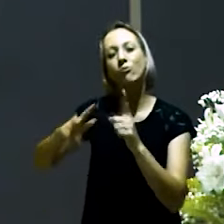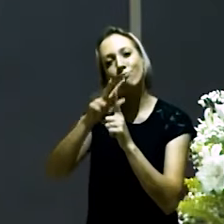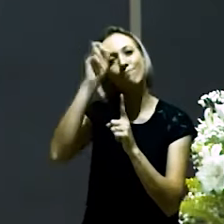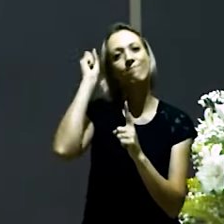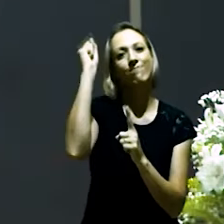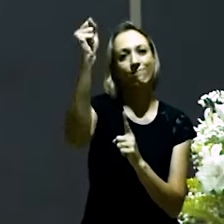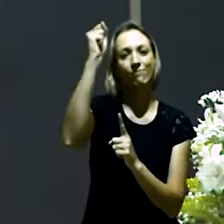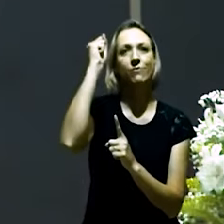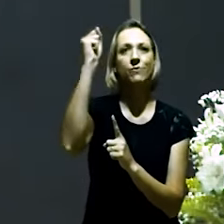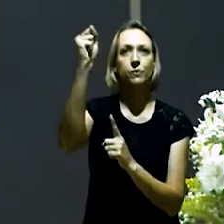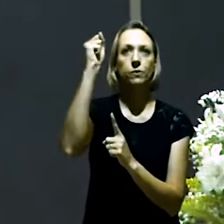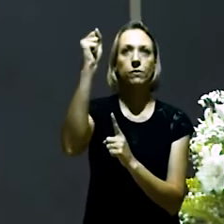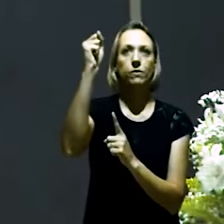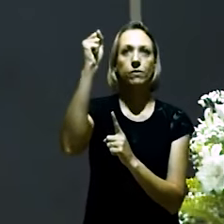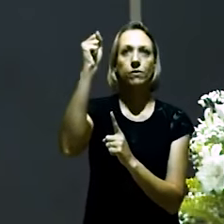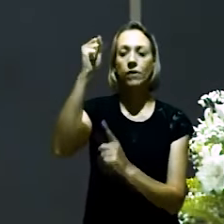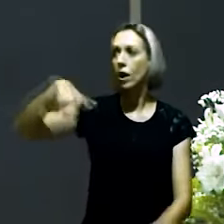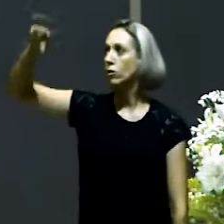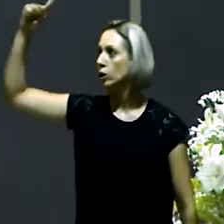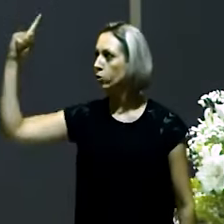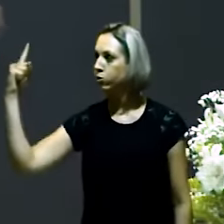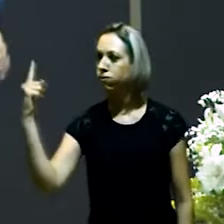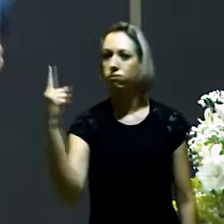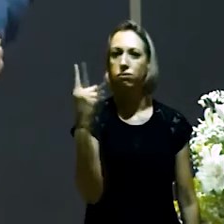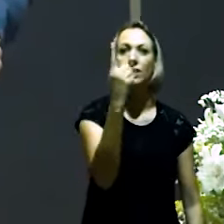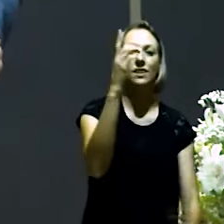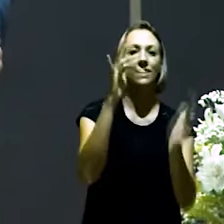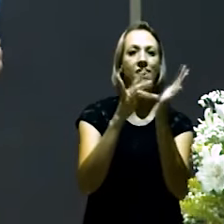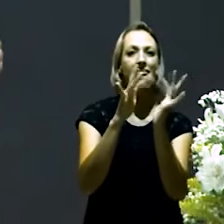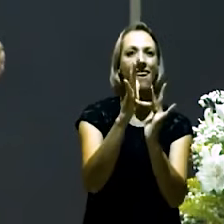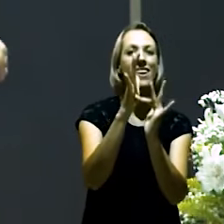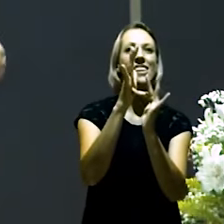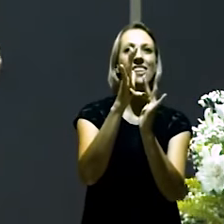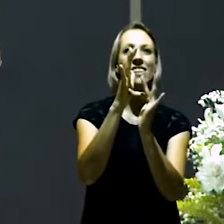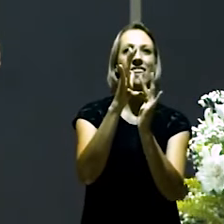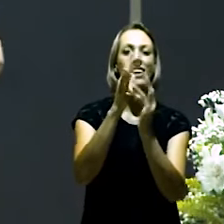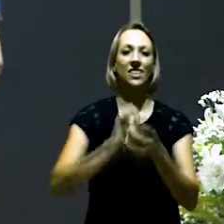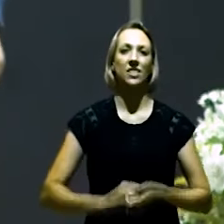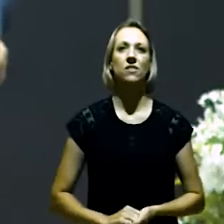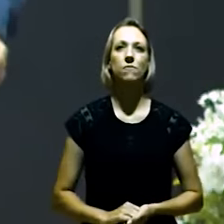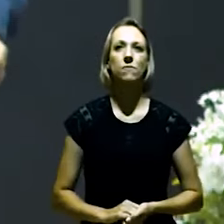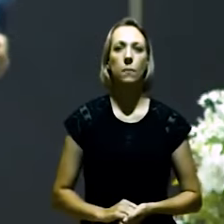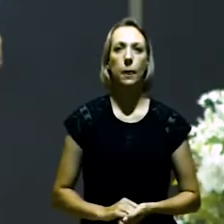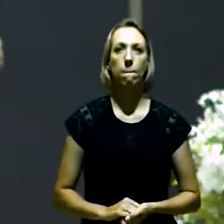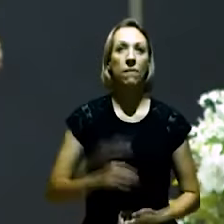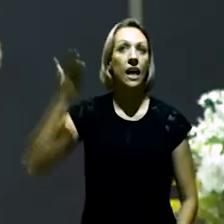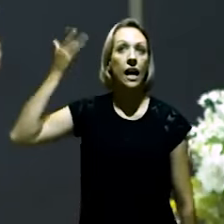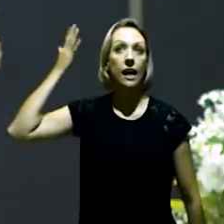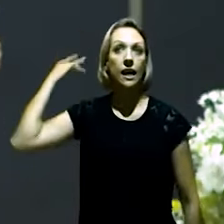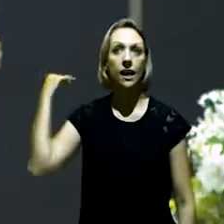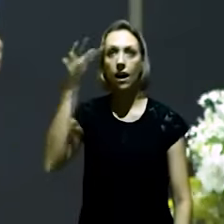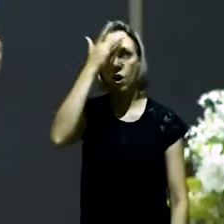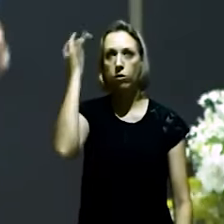É nesse instante que entra o Cristo vitorioso. Lá em Gênesis, quando o homem peca